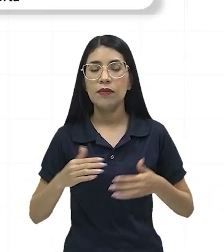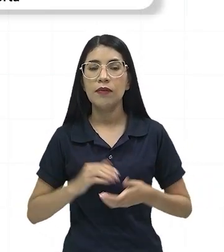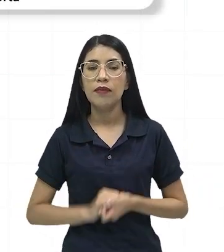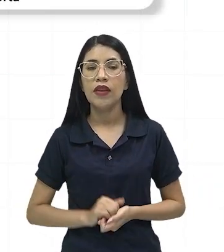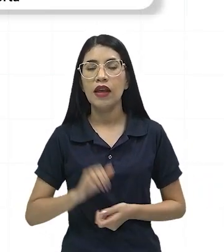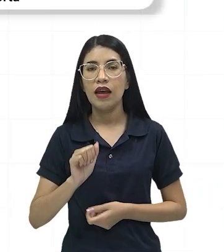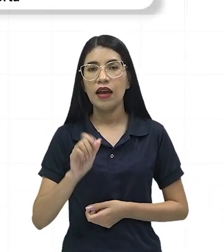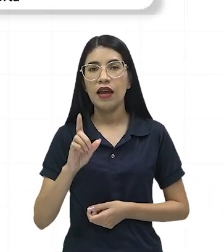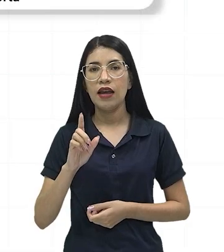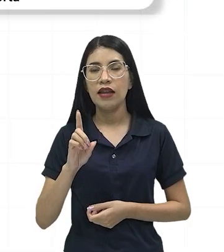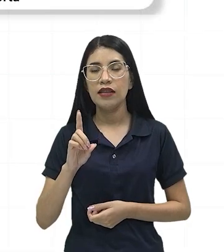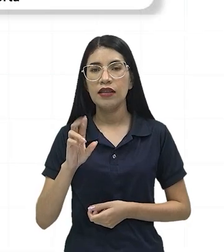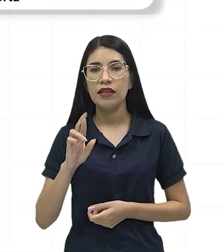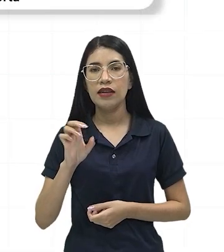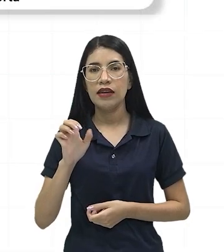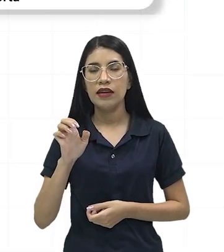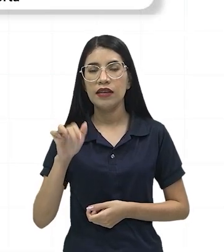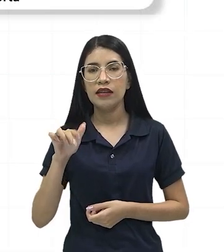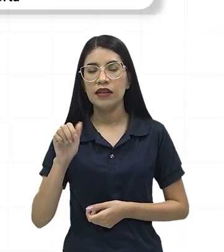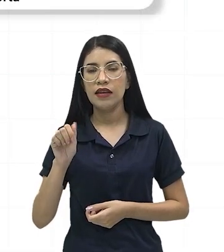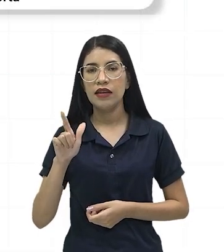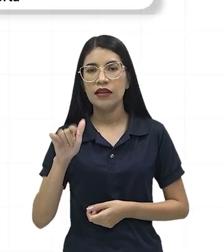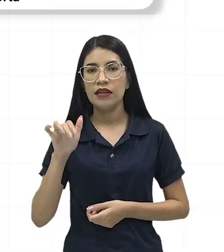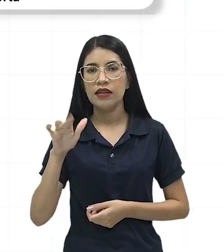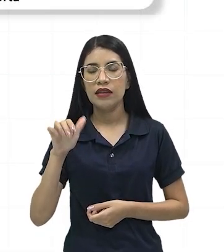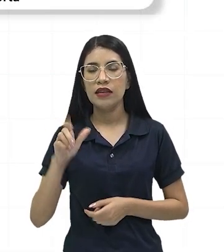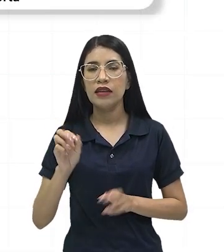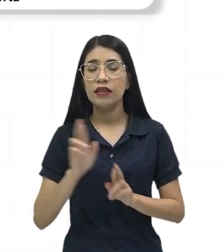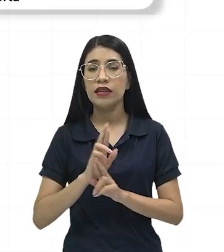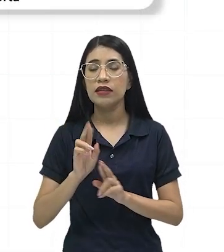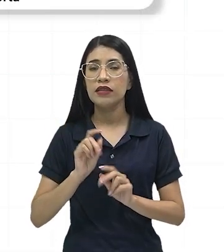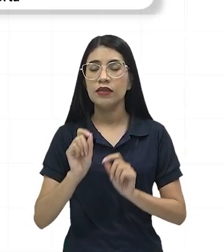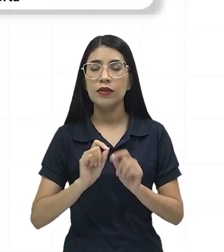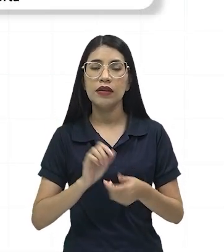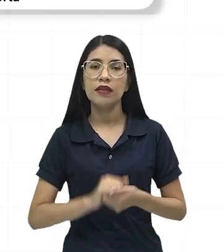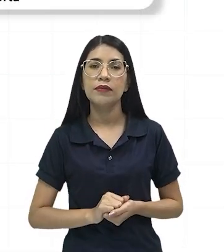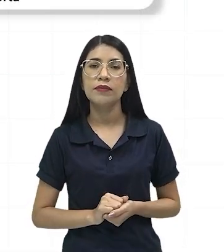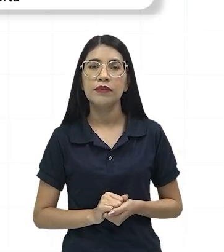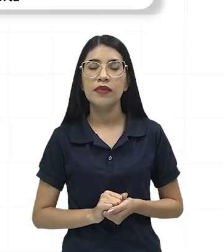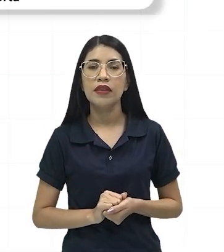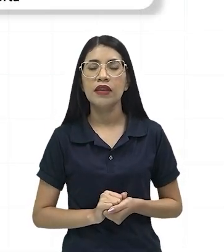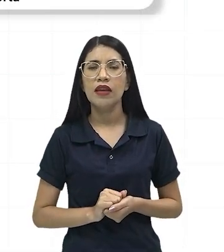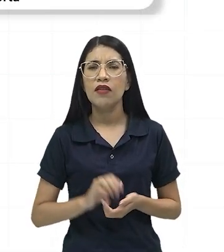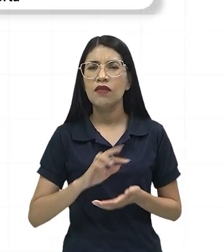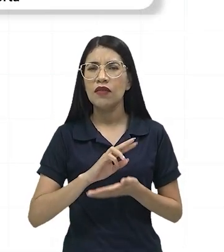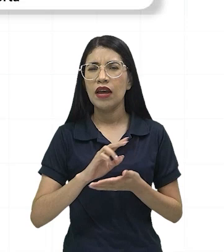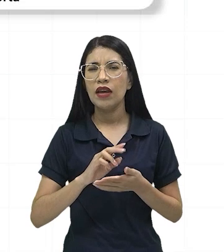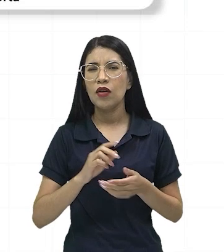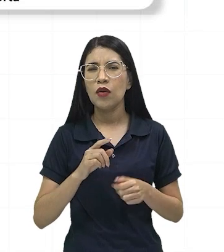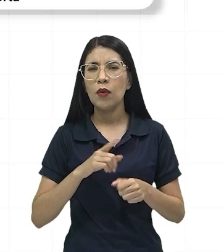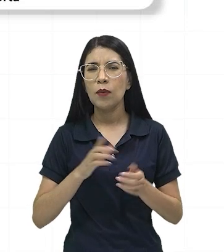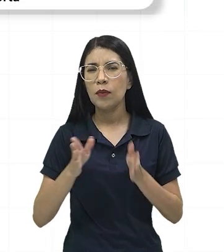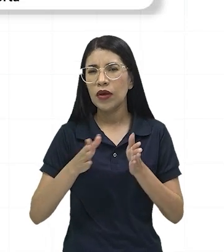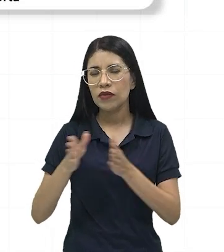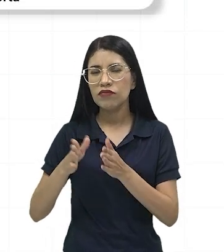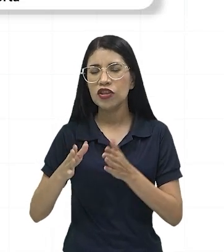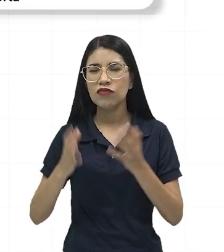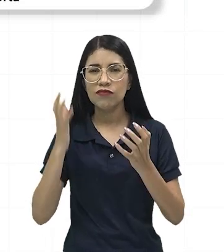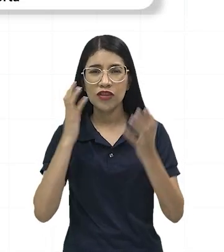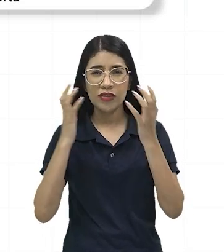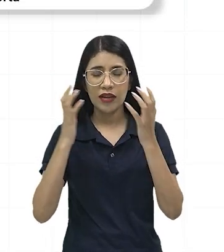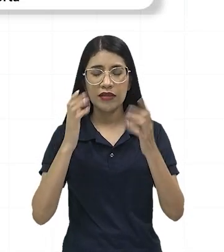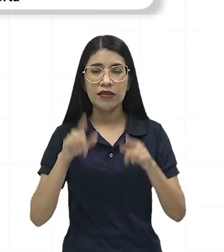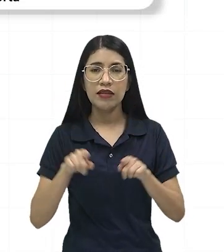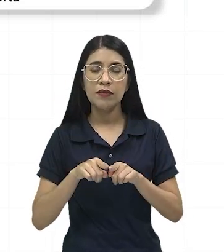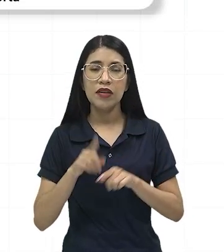suprarrenal é a adrenalina, que está relacionada com as situações de estresse, né?